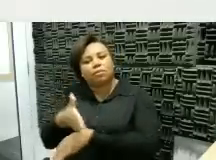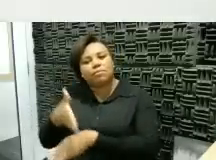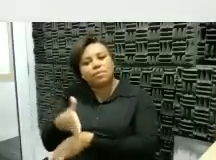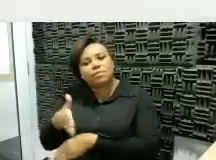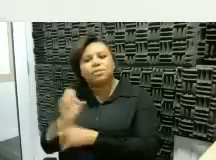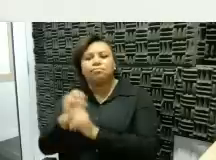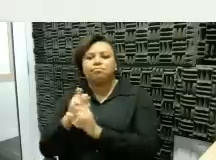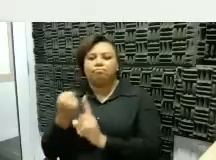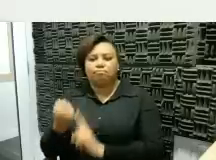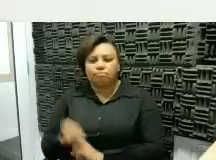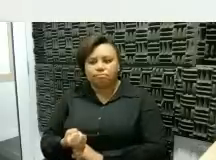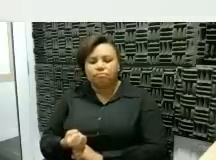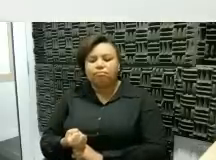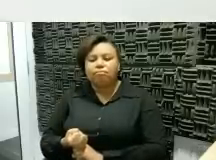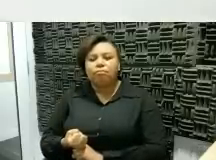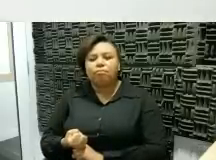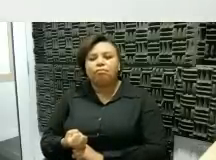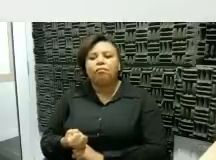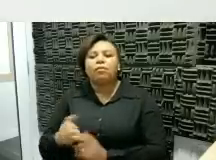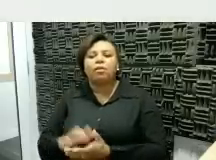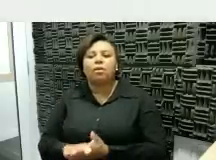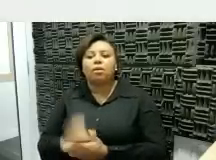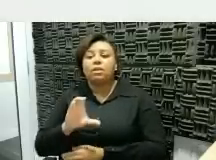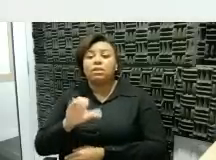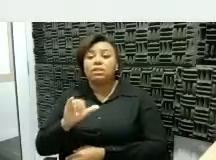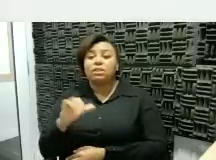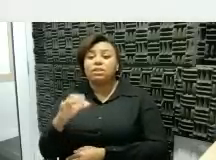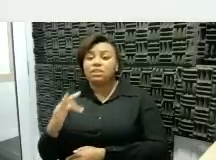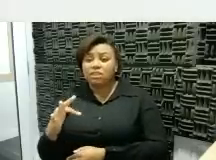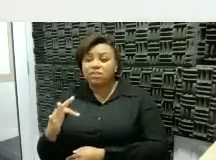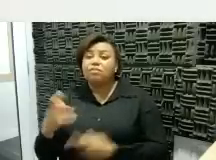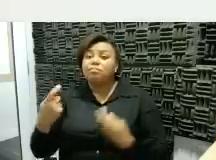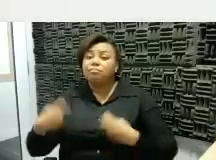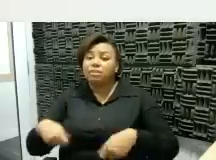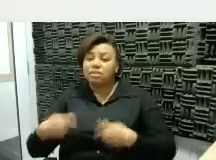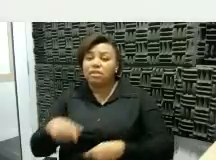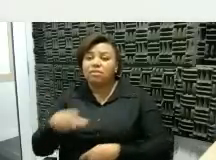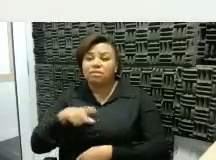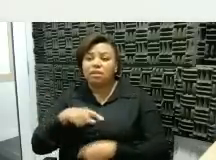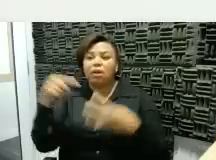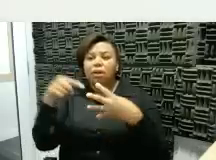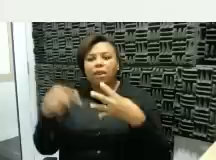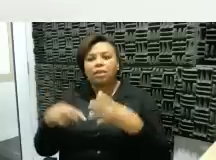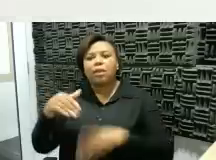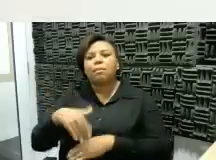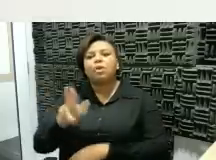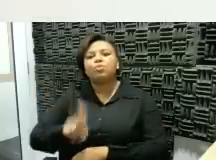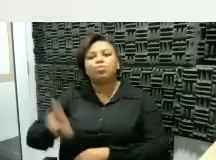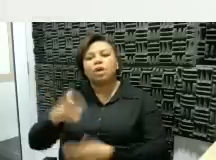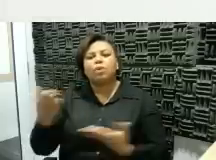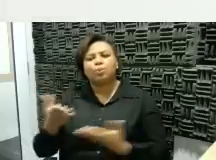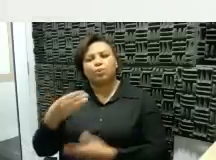ã a cif Então deveria ser né o critério mais utilizado hoje por médicos por por